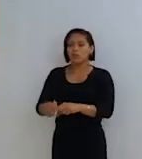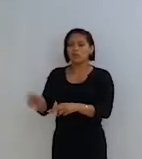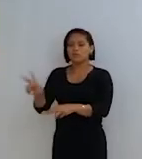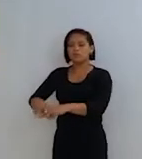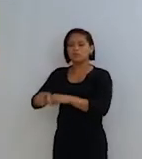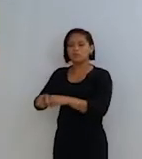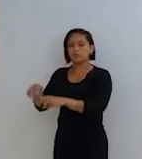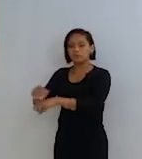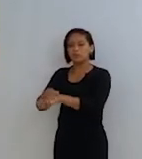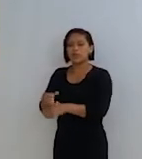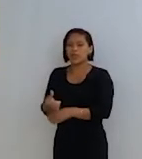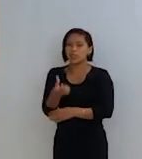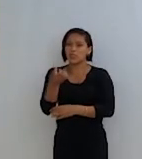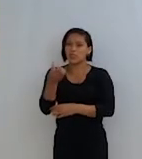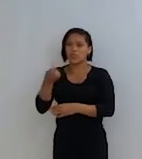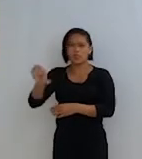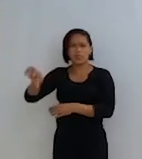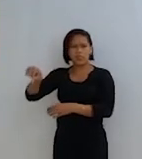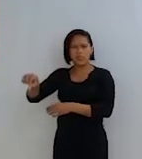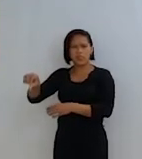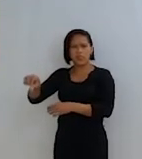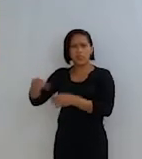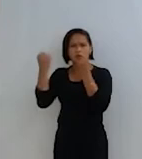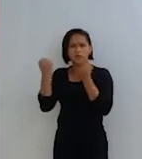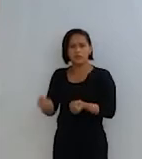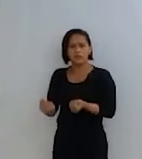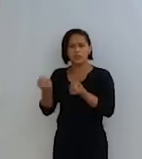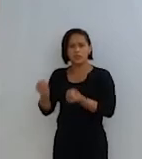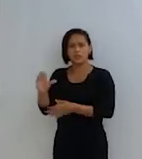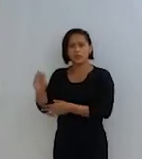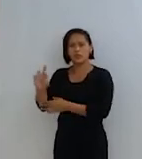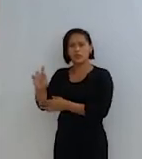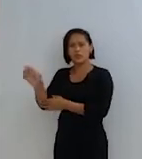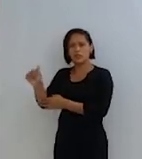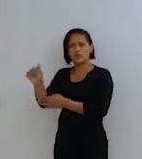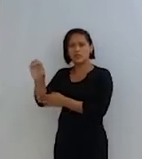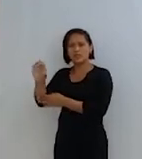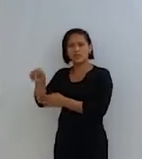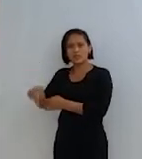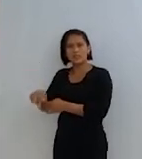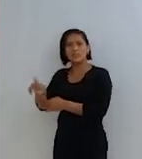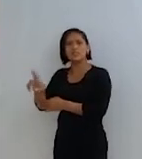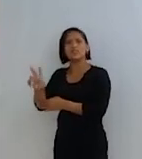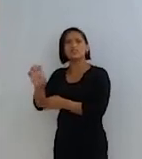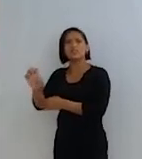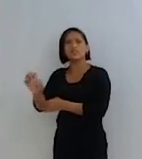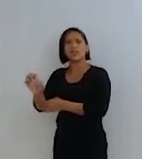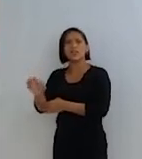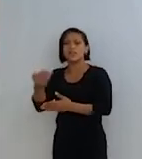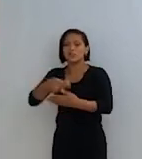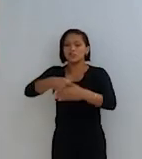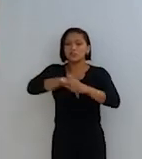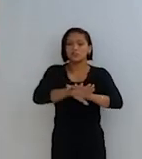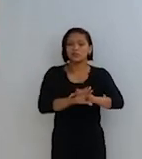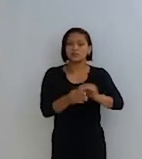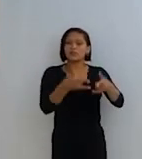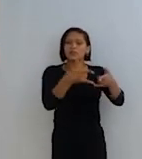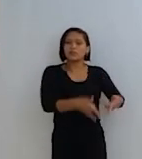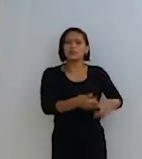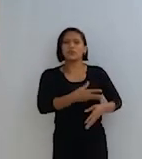para o relator neste momento de crise devem ser mantidas as prisões imprescindíveis para garantia da ordem pública e econômica